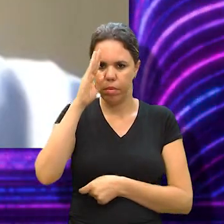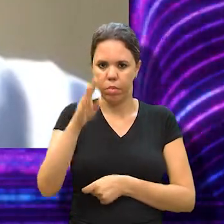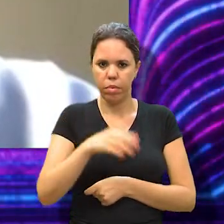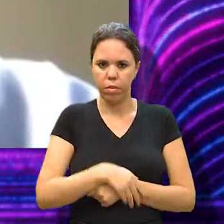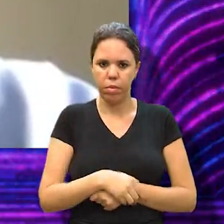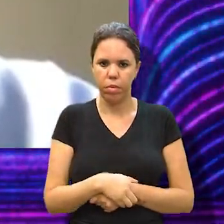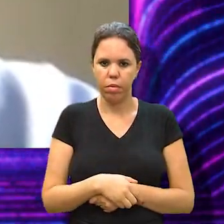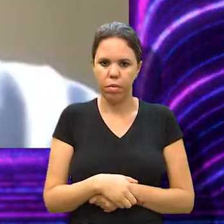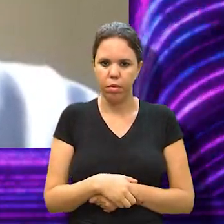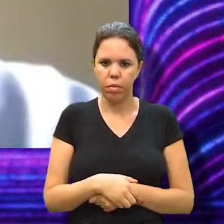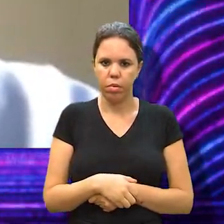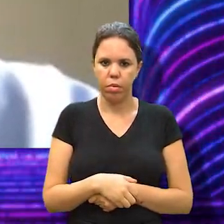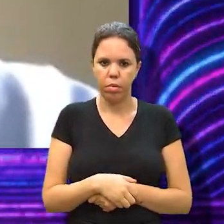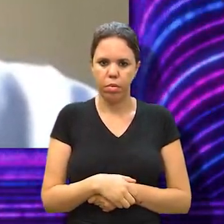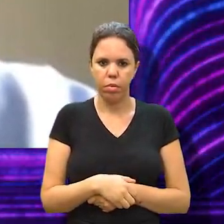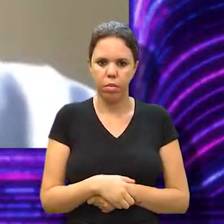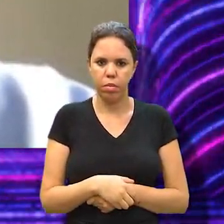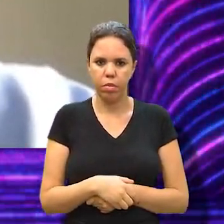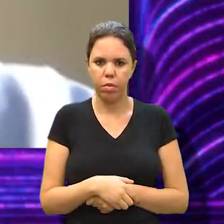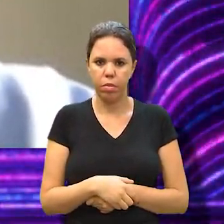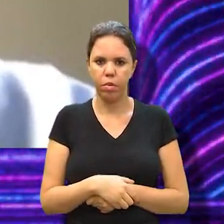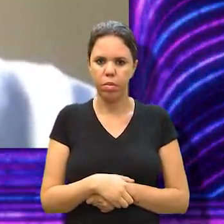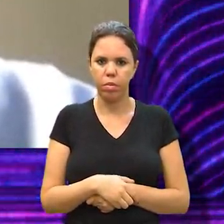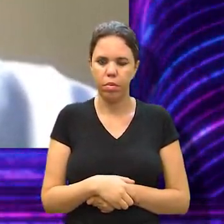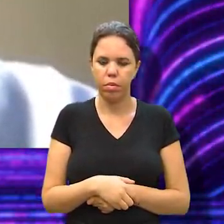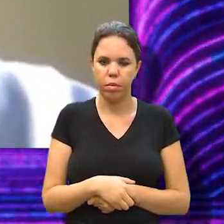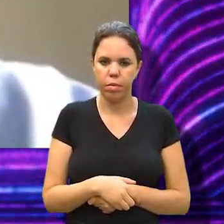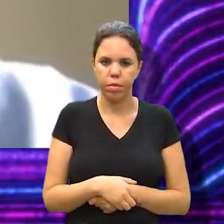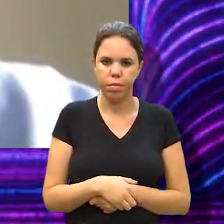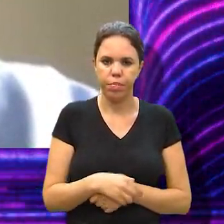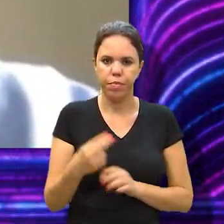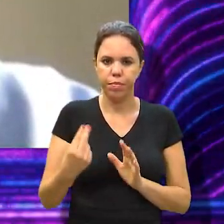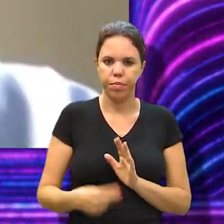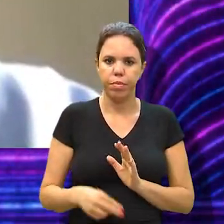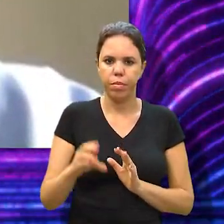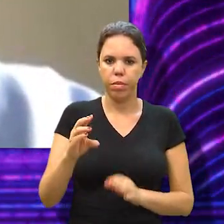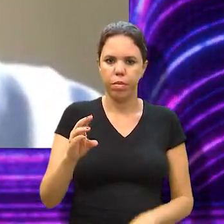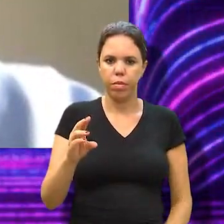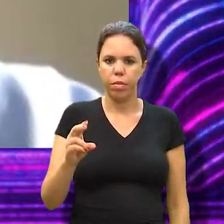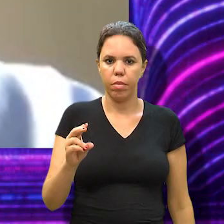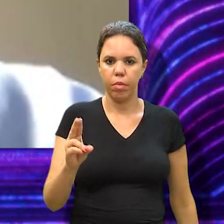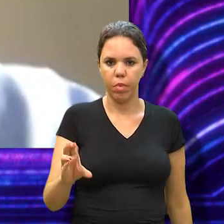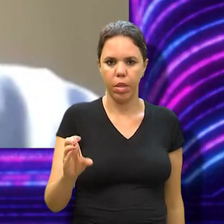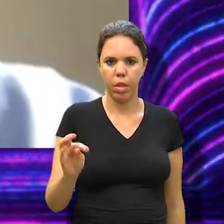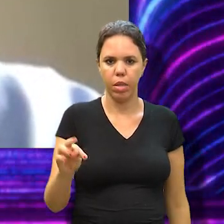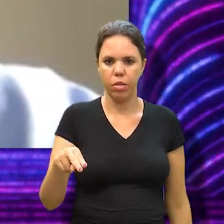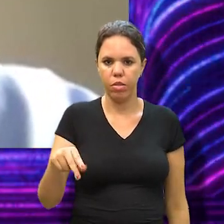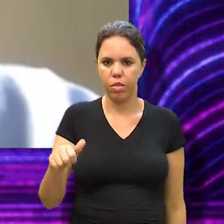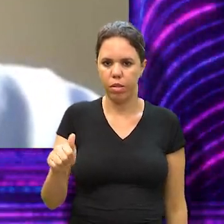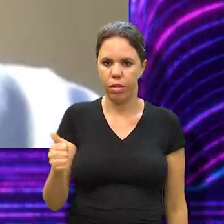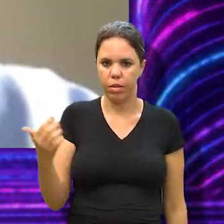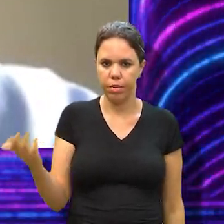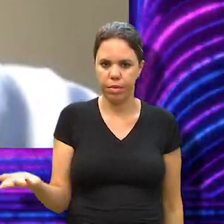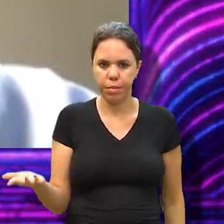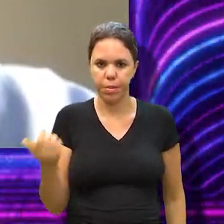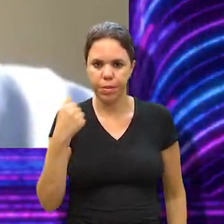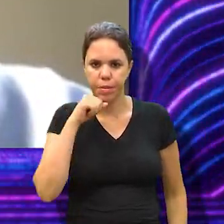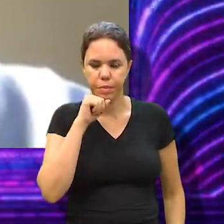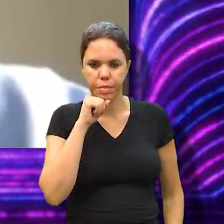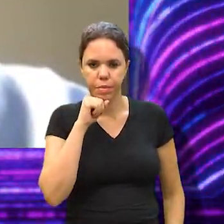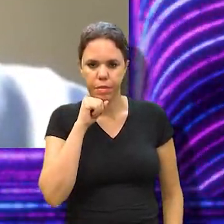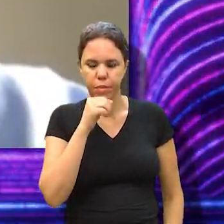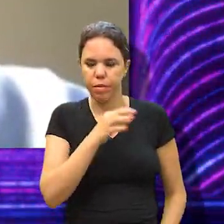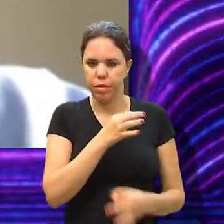personagem principal, do protagonista, se chama Dona Cristina, né, e também